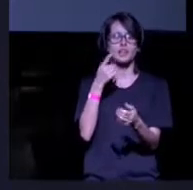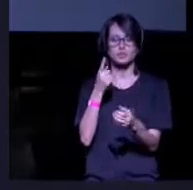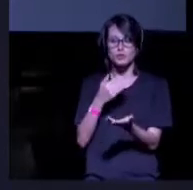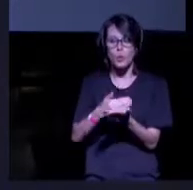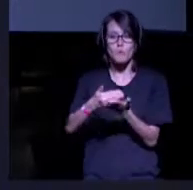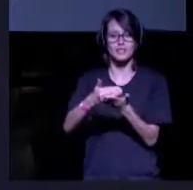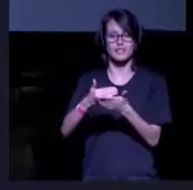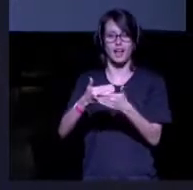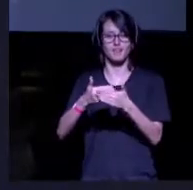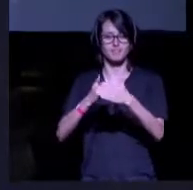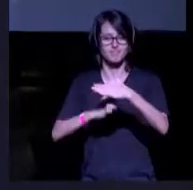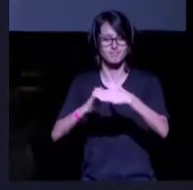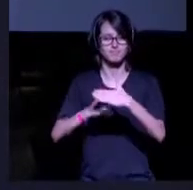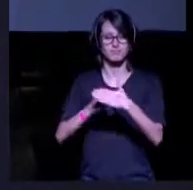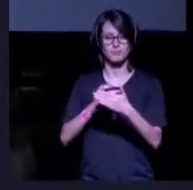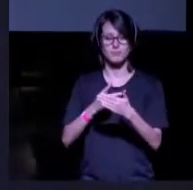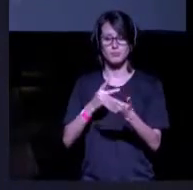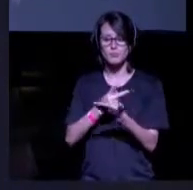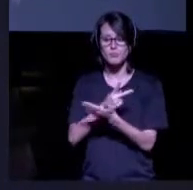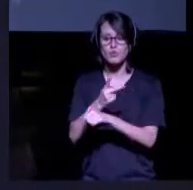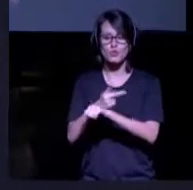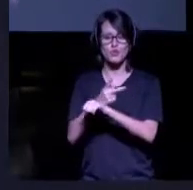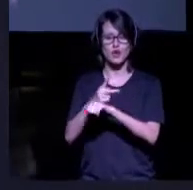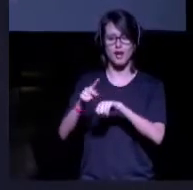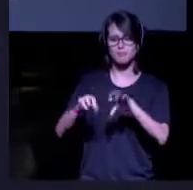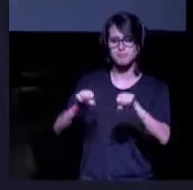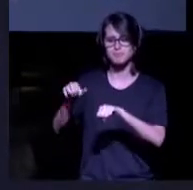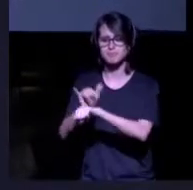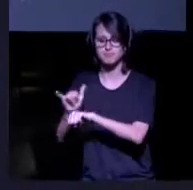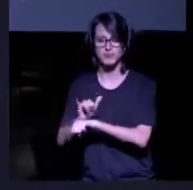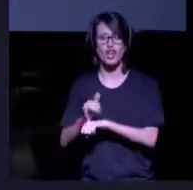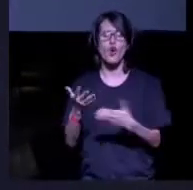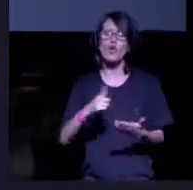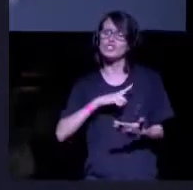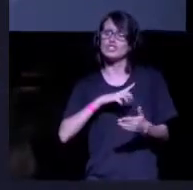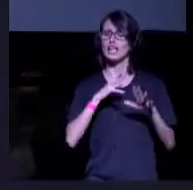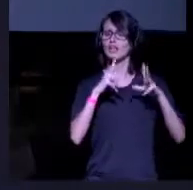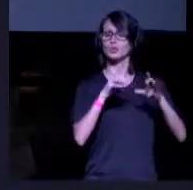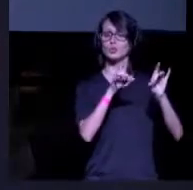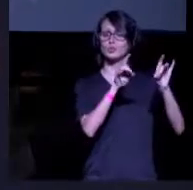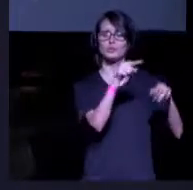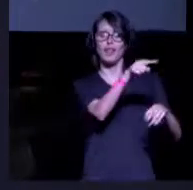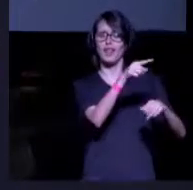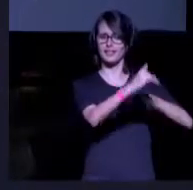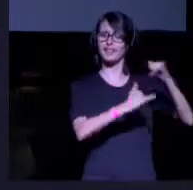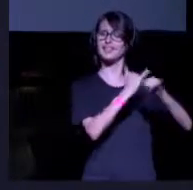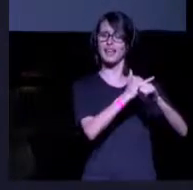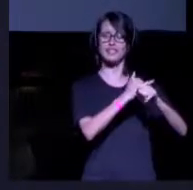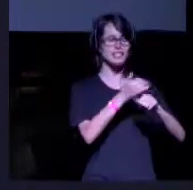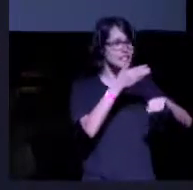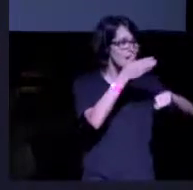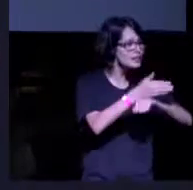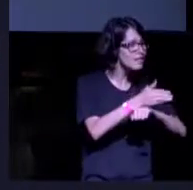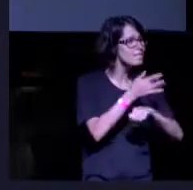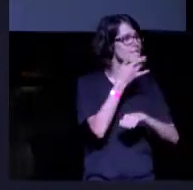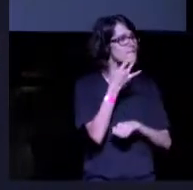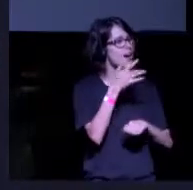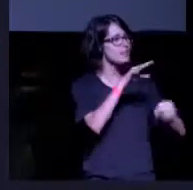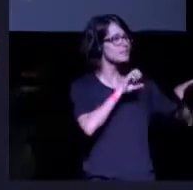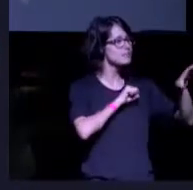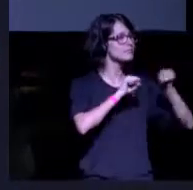instrumentos nós temos tudo online então ficou mais fácil enfrentar os desafios os